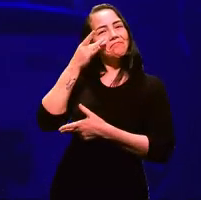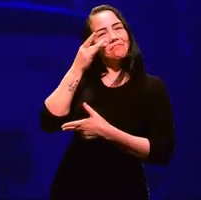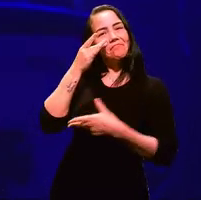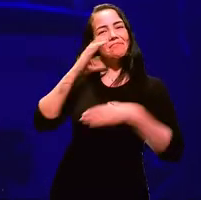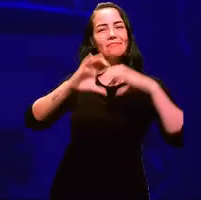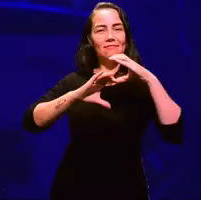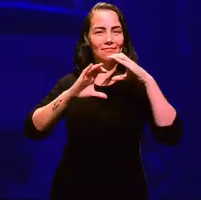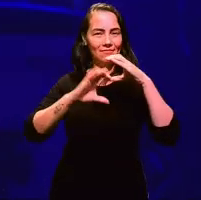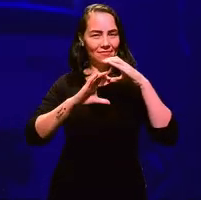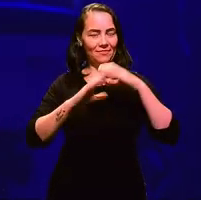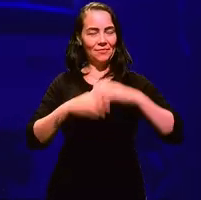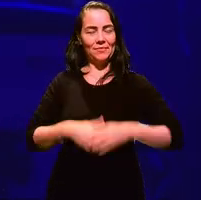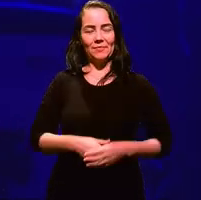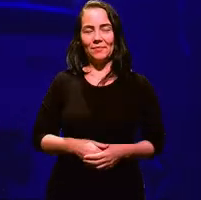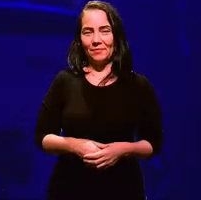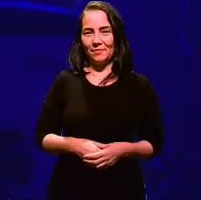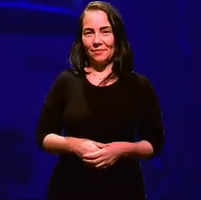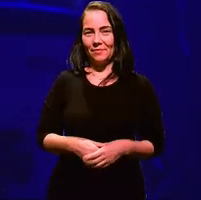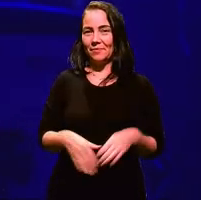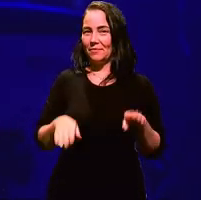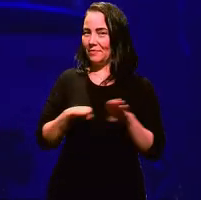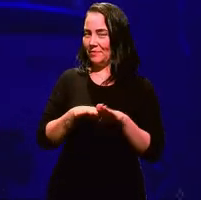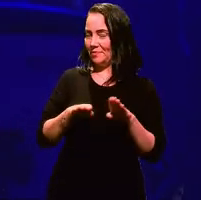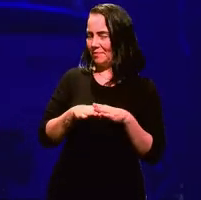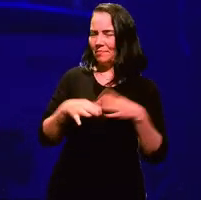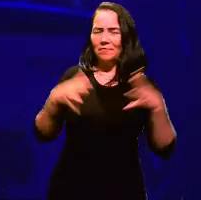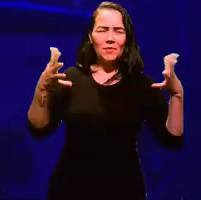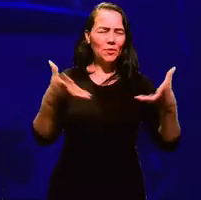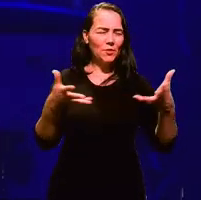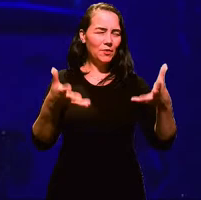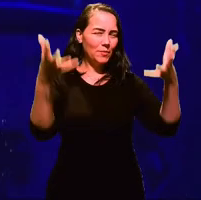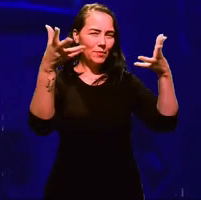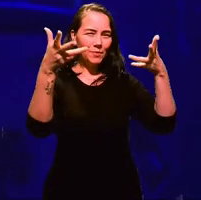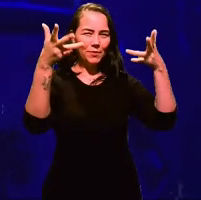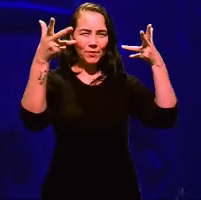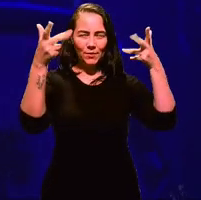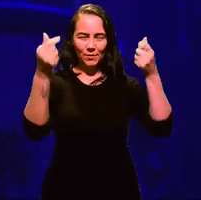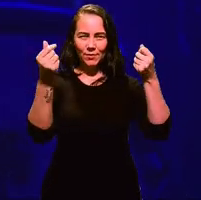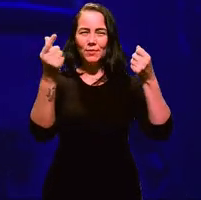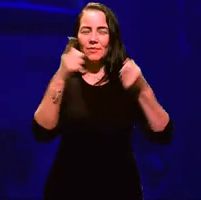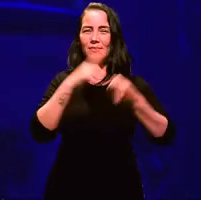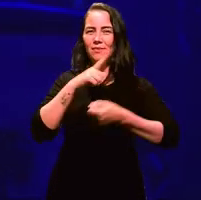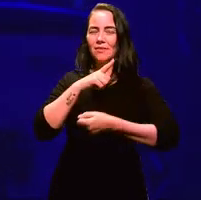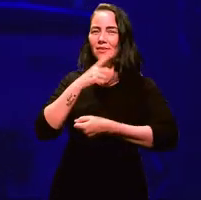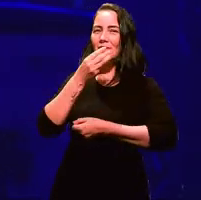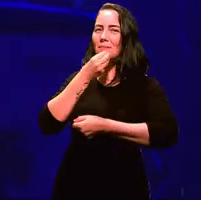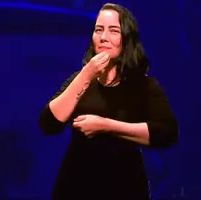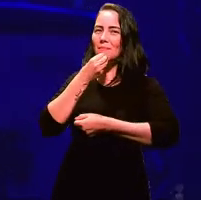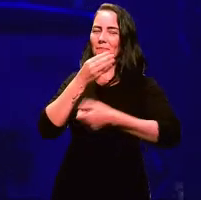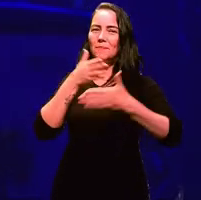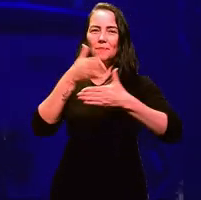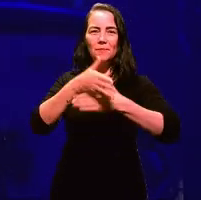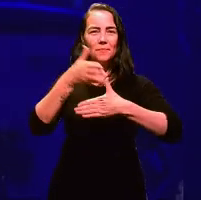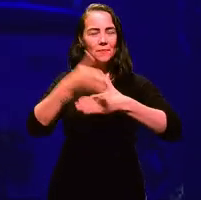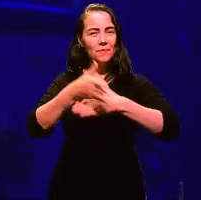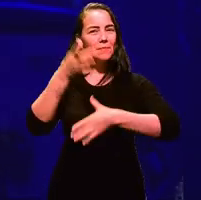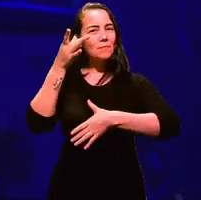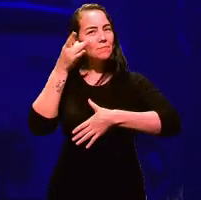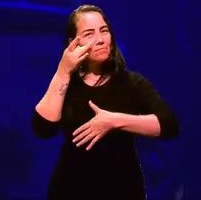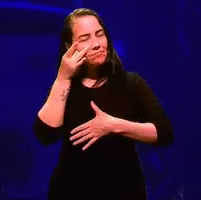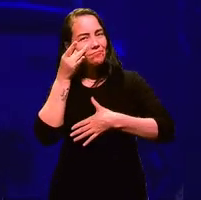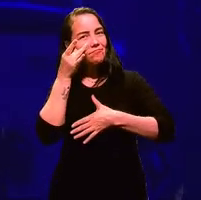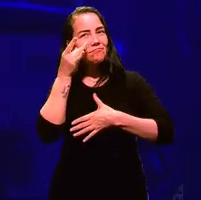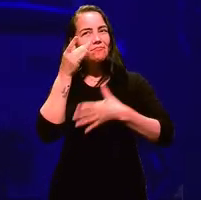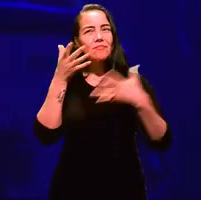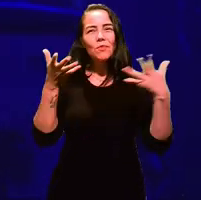presentes. Como é maravilhoso ter a oportunidade de participar